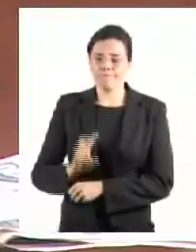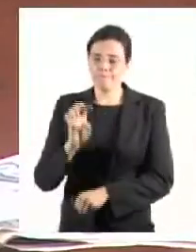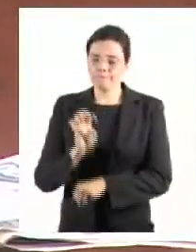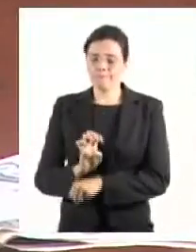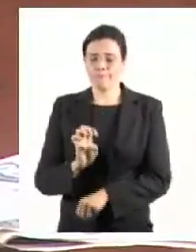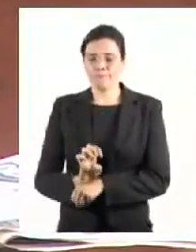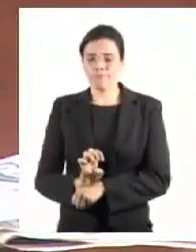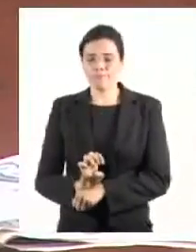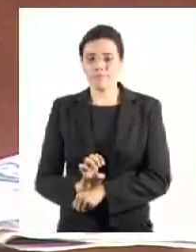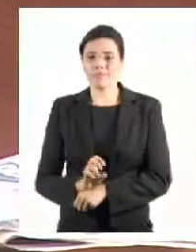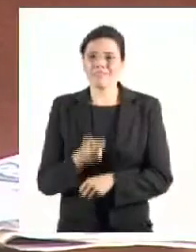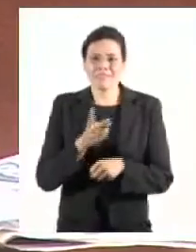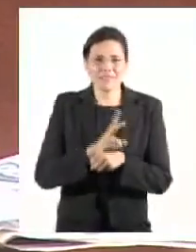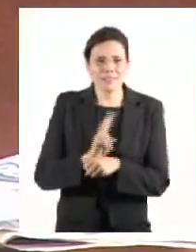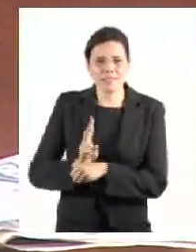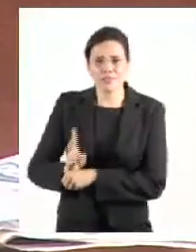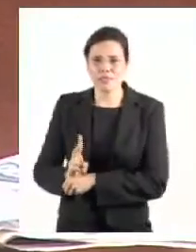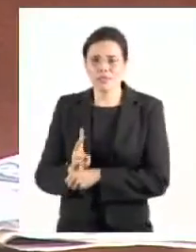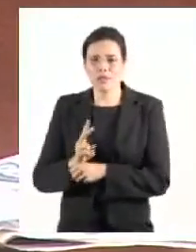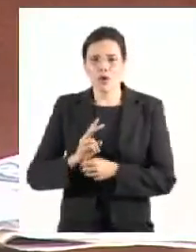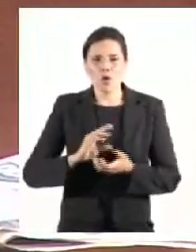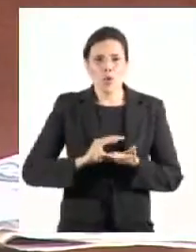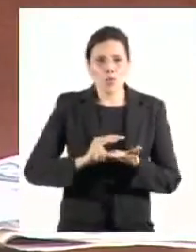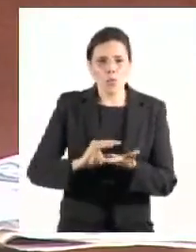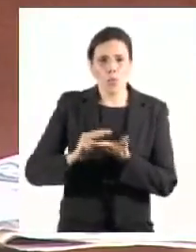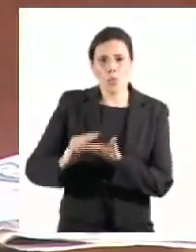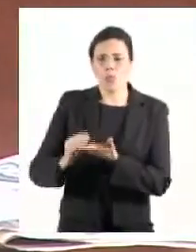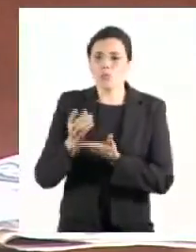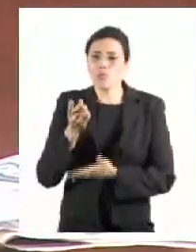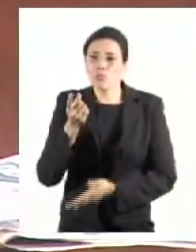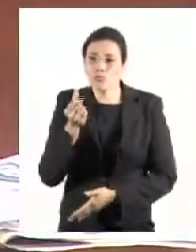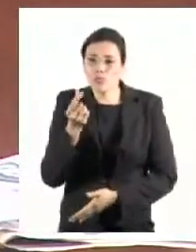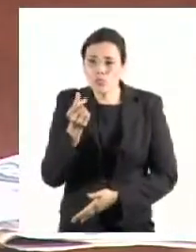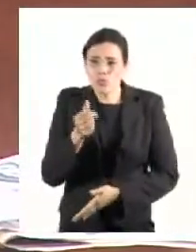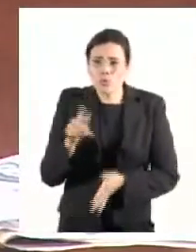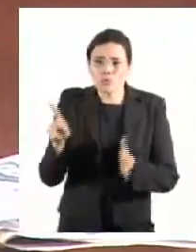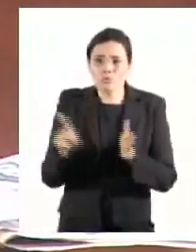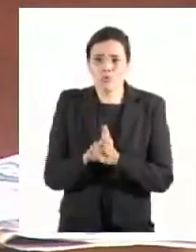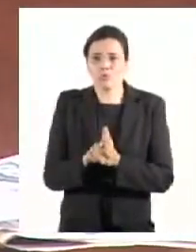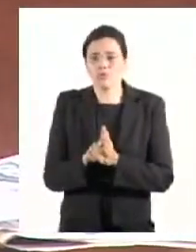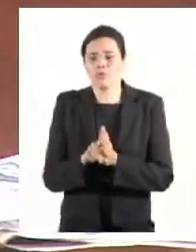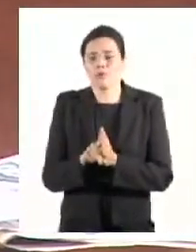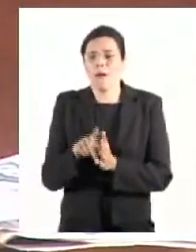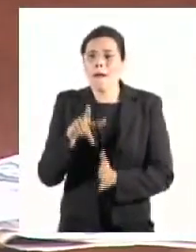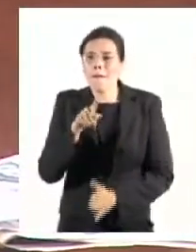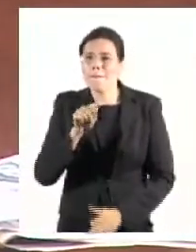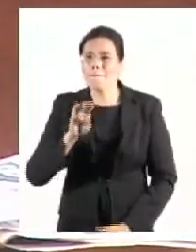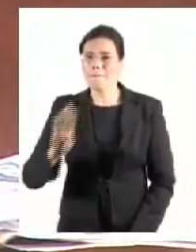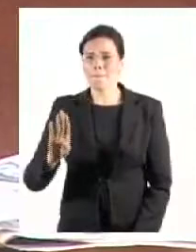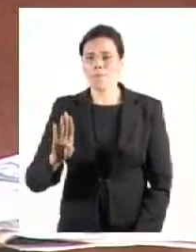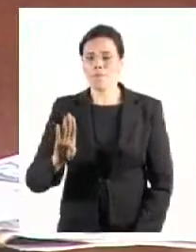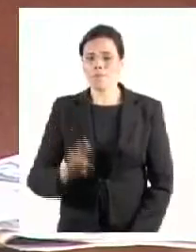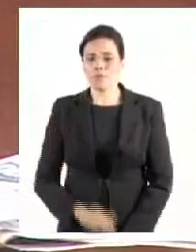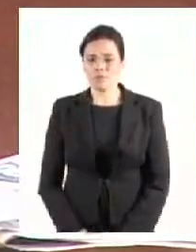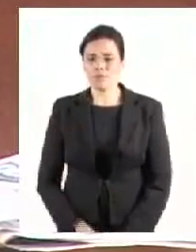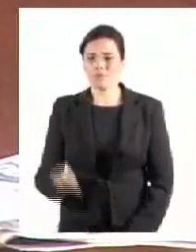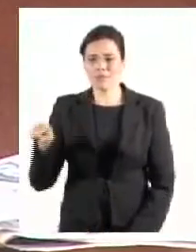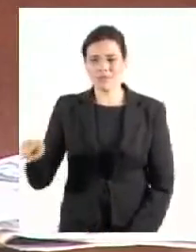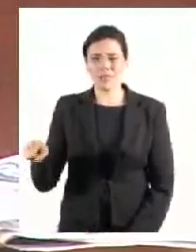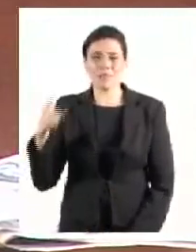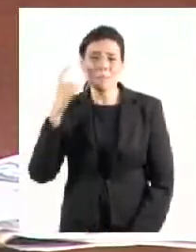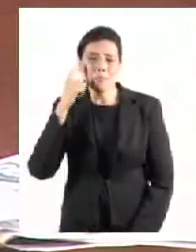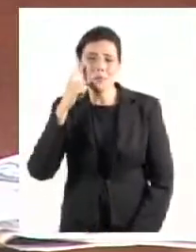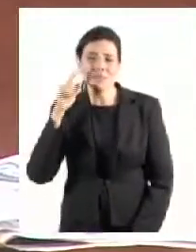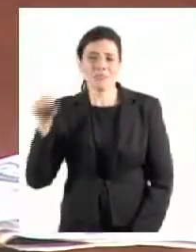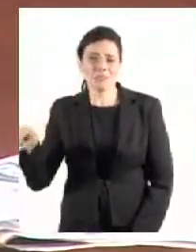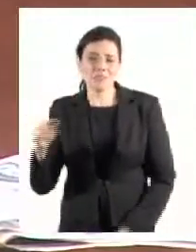o Tesouro Estadual contra essa pessoa que se acha acima de tudo e de todos. A verdade, aí todo mundo